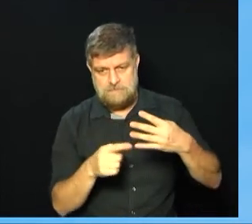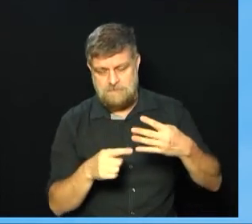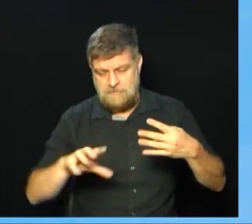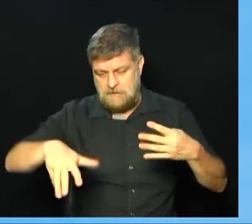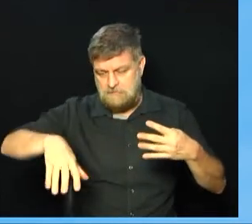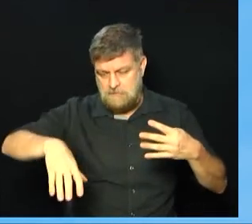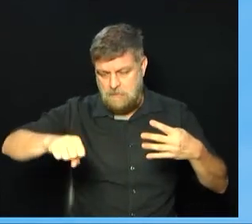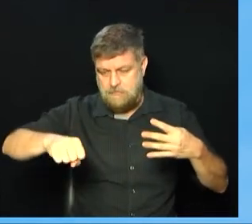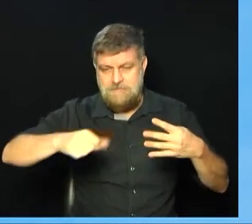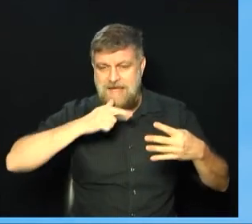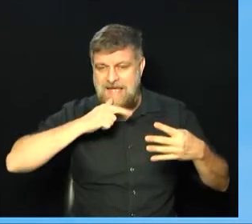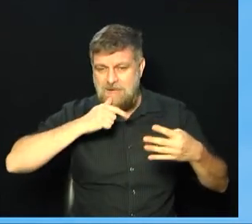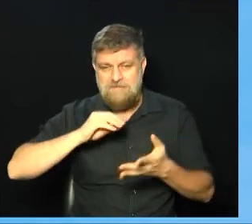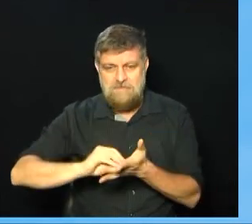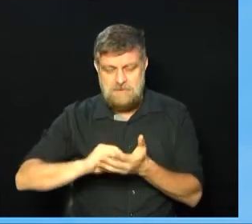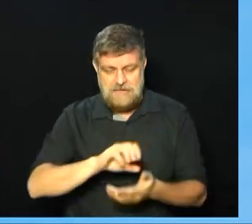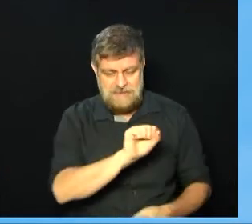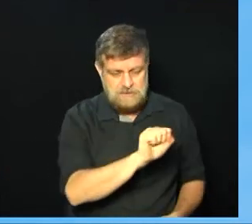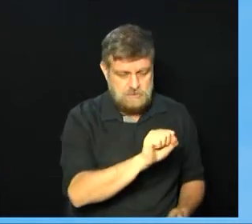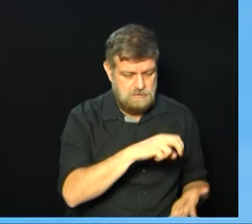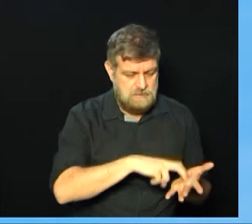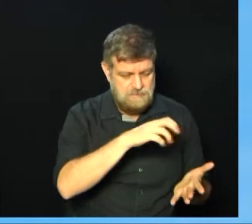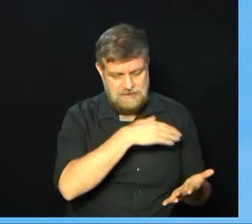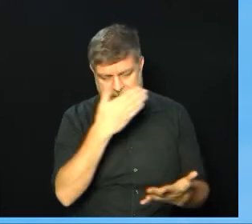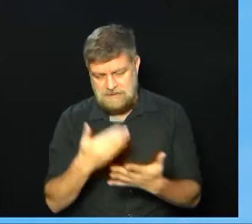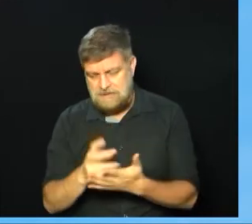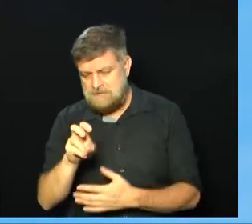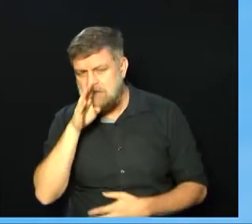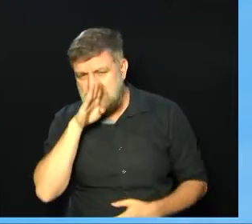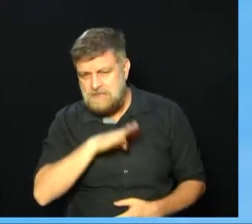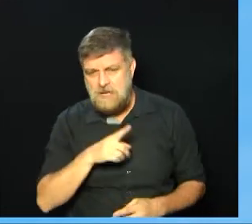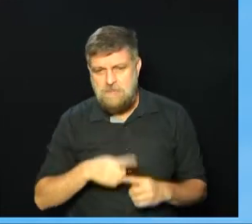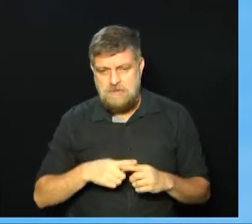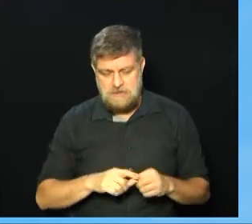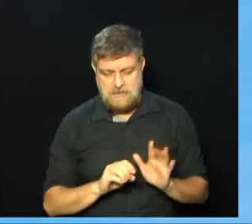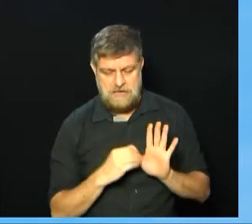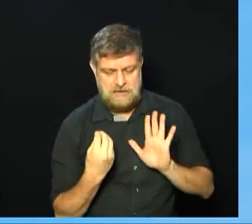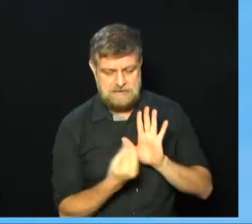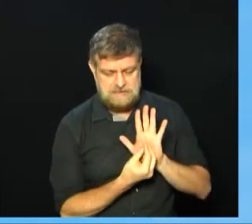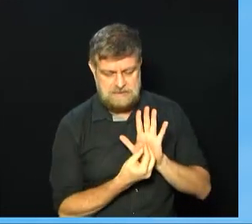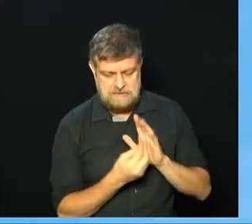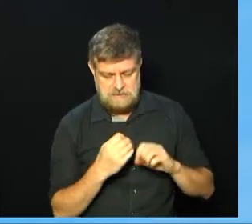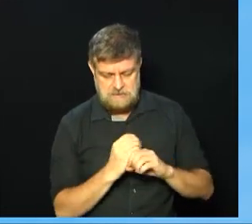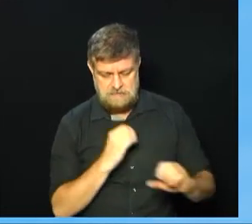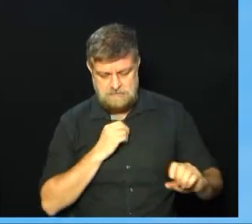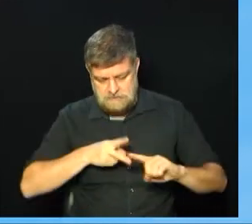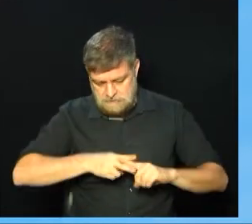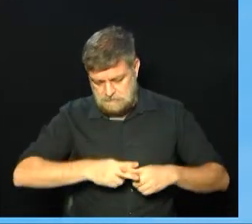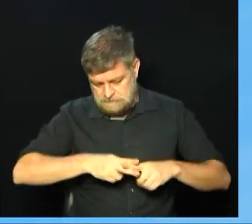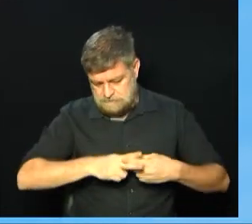vão ficar sem água das 8 horas da manhã até às 5:00 da tarde porque essa nada vai fazer um serviço de